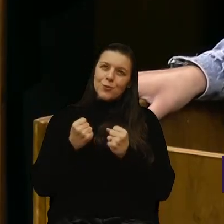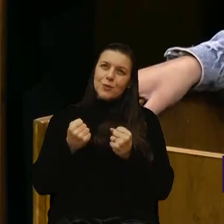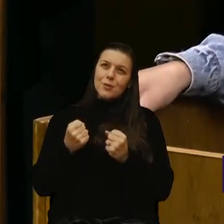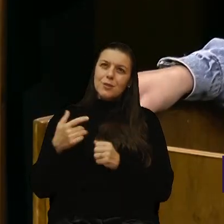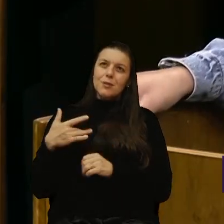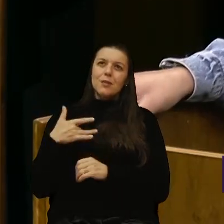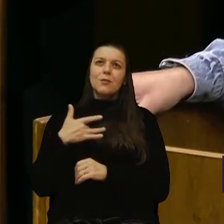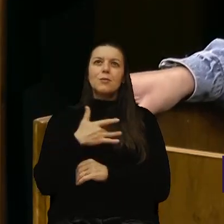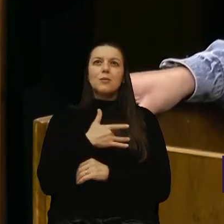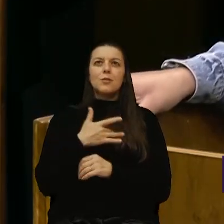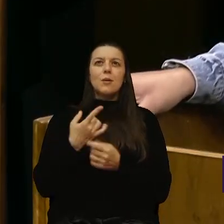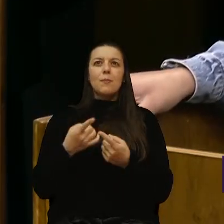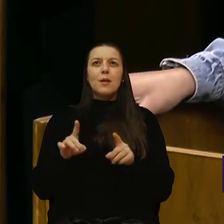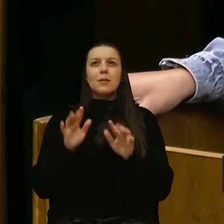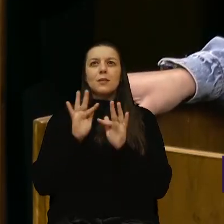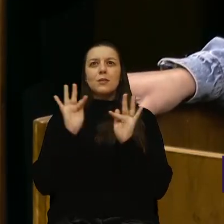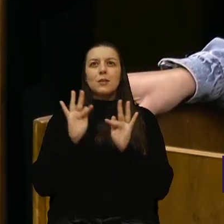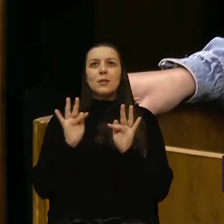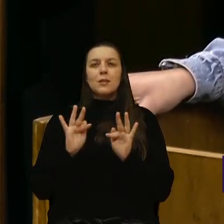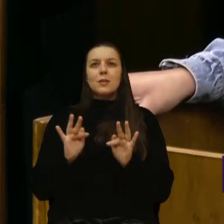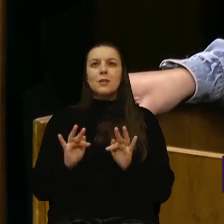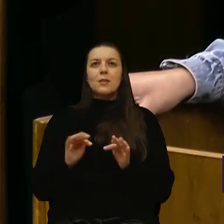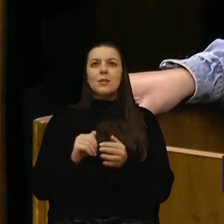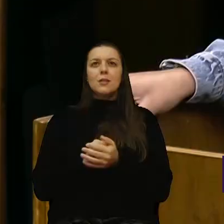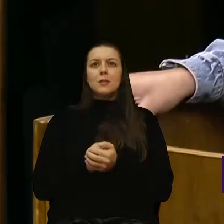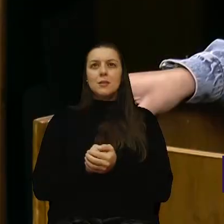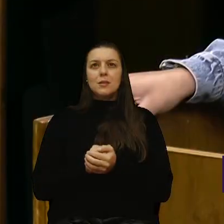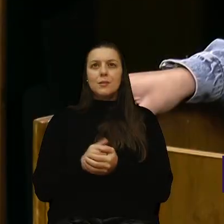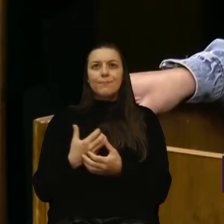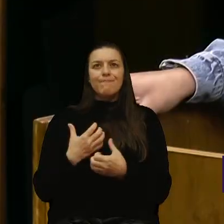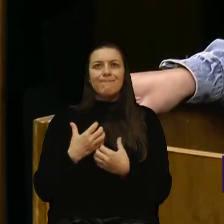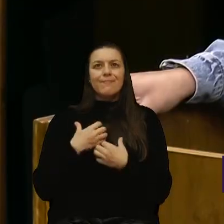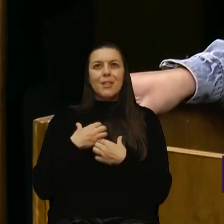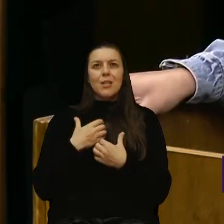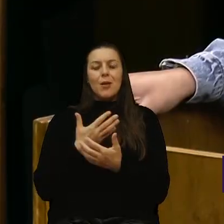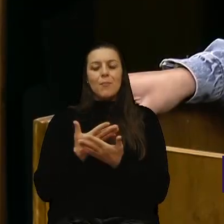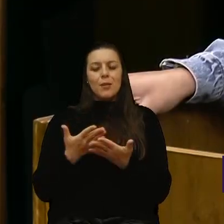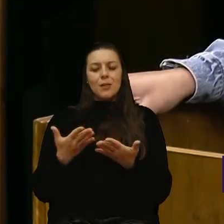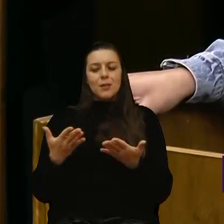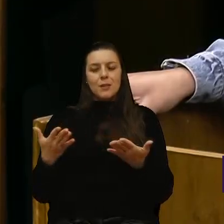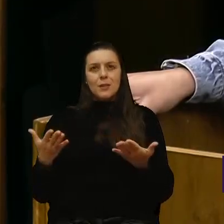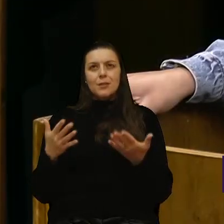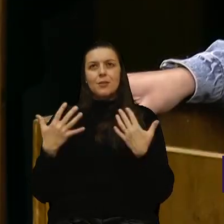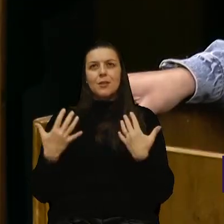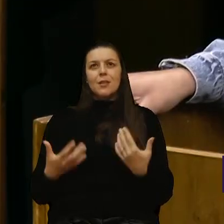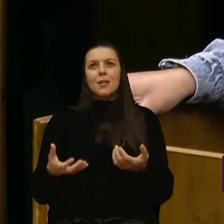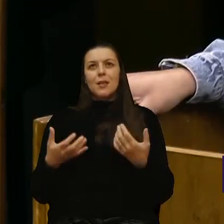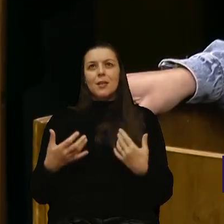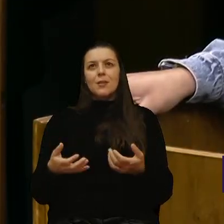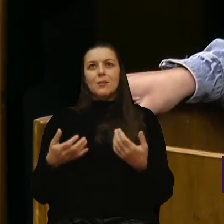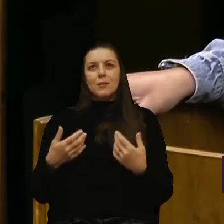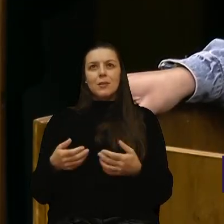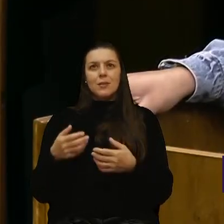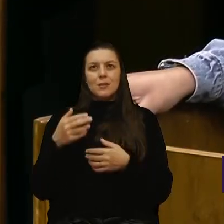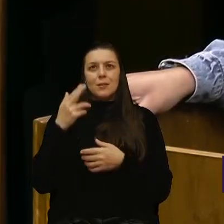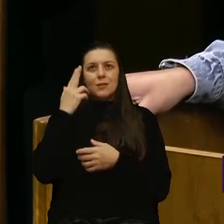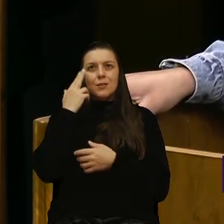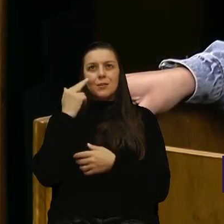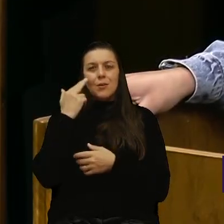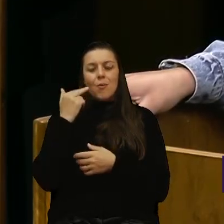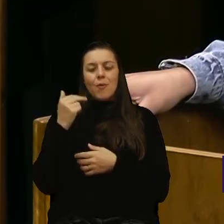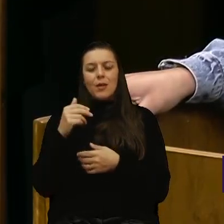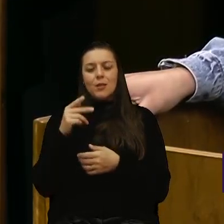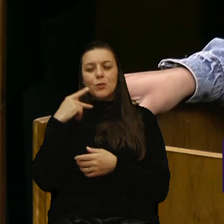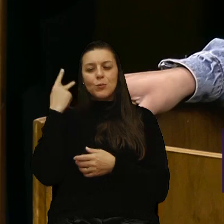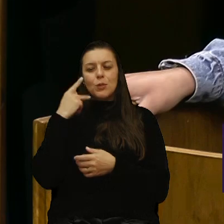saúde, mas me sinto muito feliz e me sinto num ambiente muito mais leve do que normalmente esse ambiente